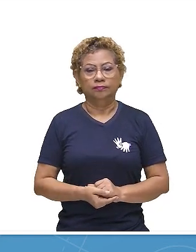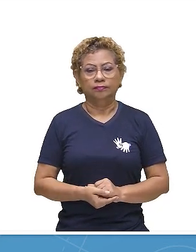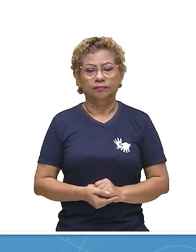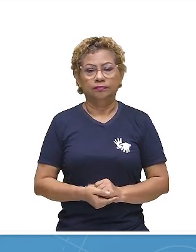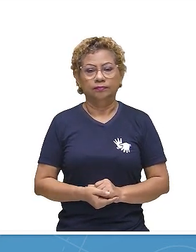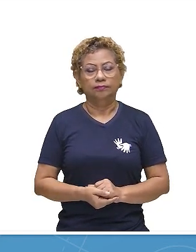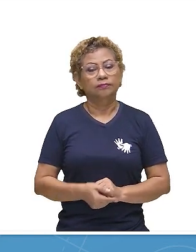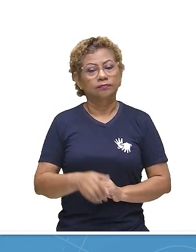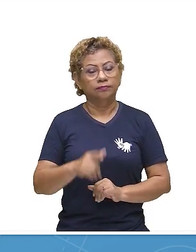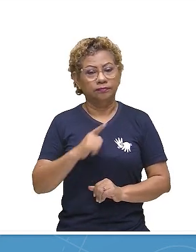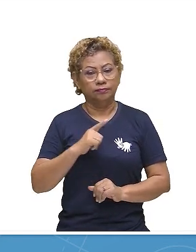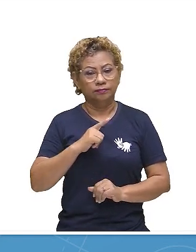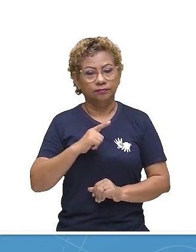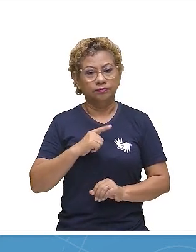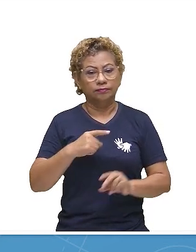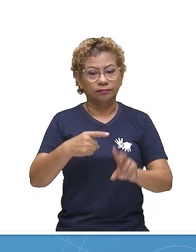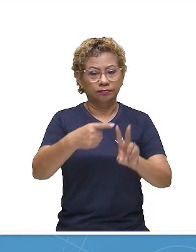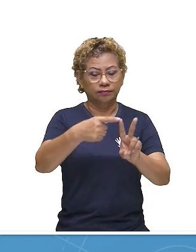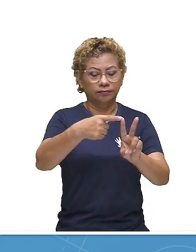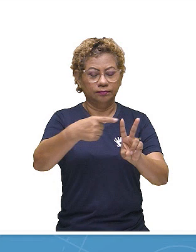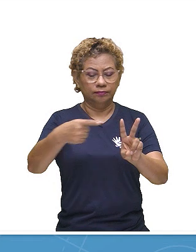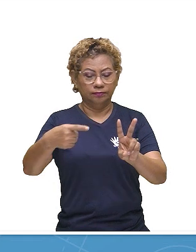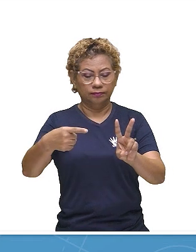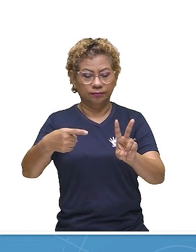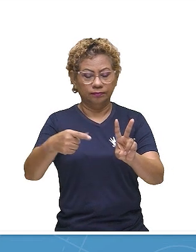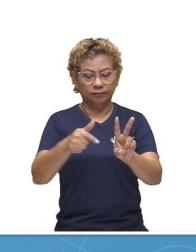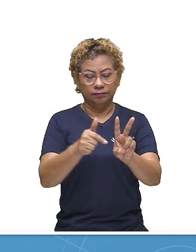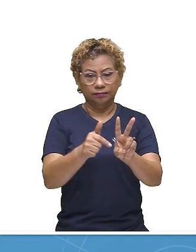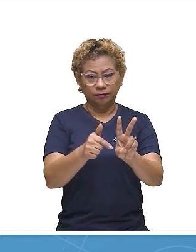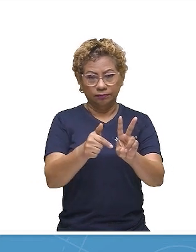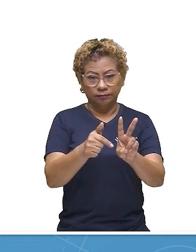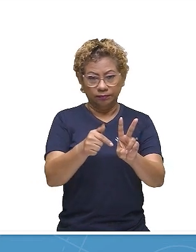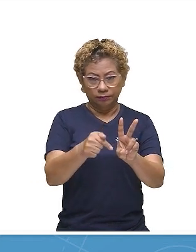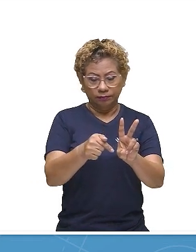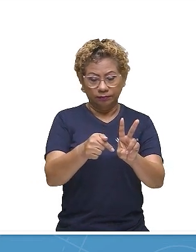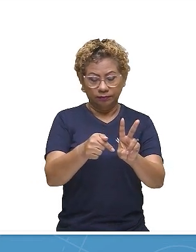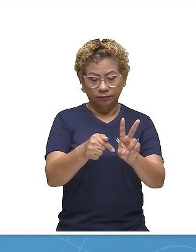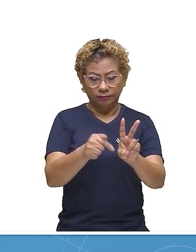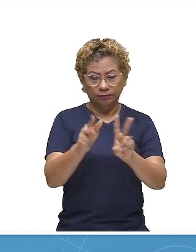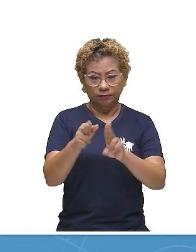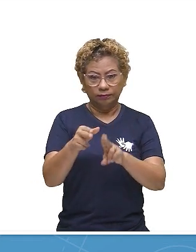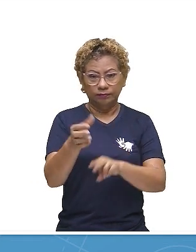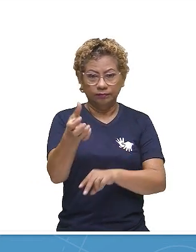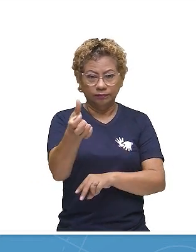né? Aí eu posso dizer que isso daqui vai ser igual a raiz sexta